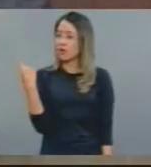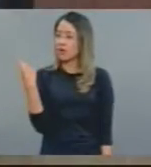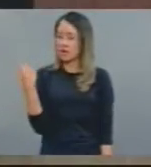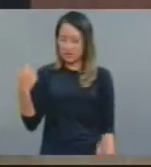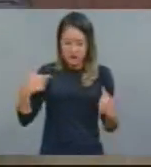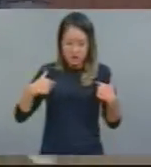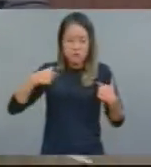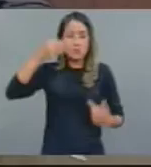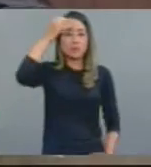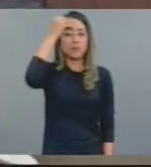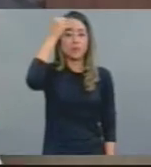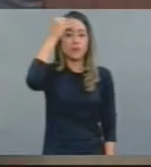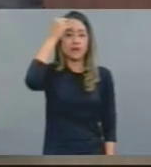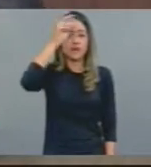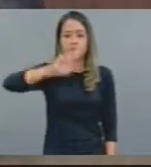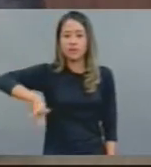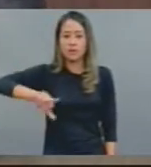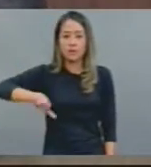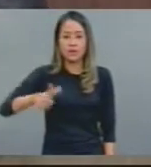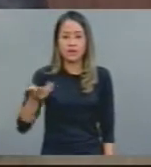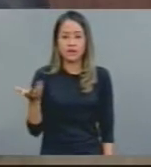pessoa porque o seu cônjuge morreu.